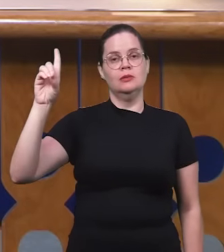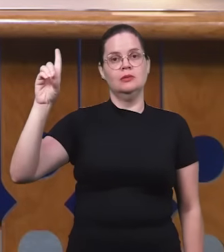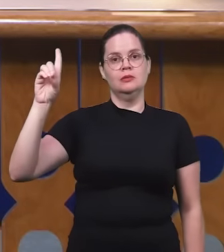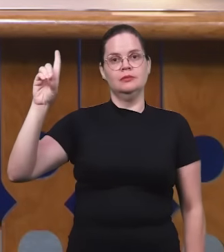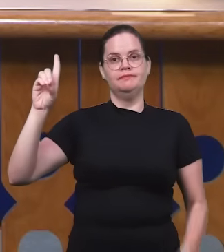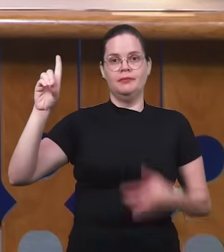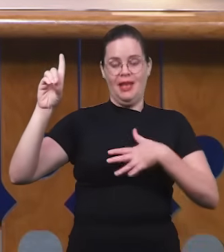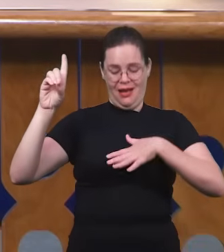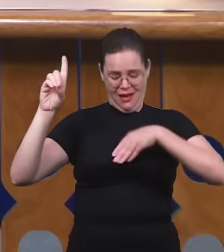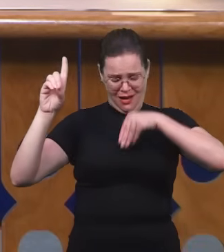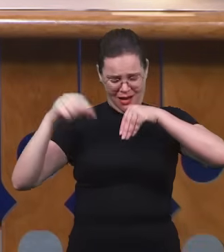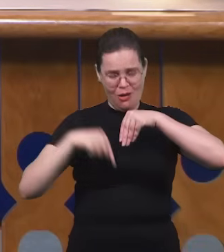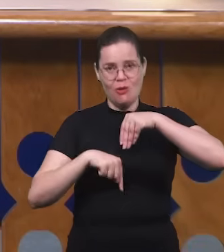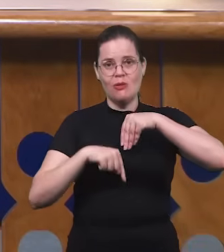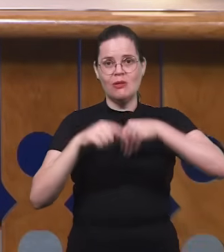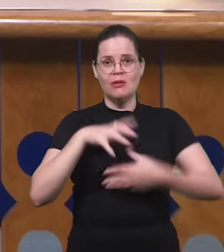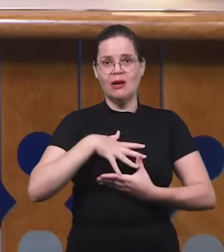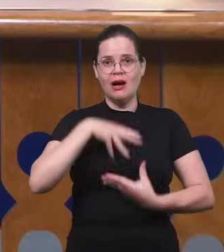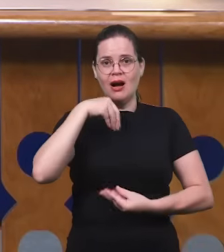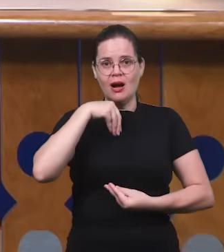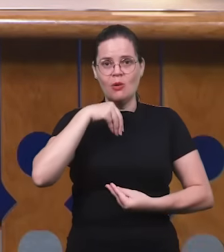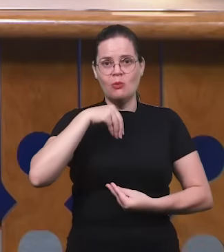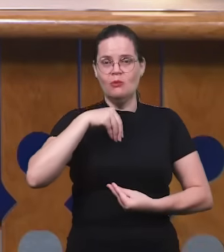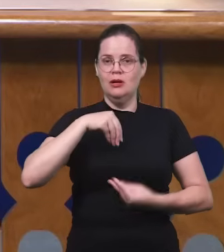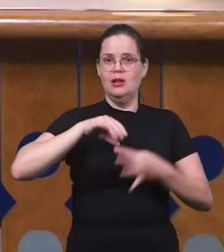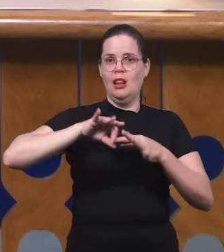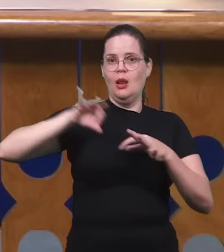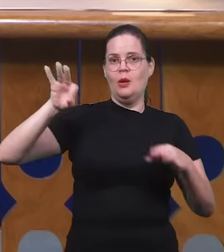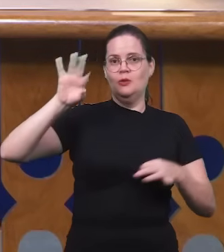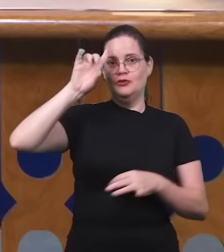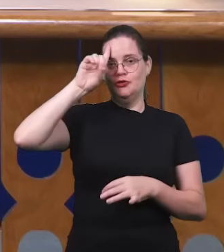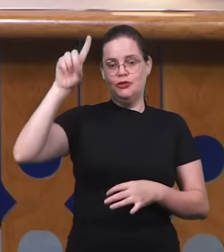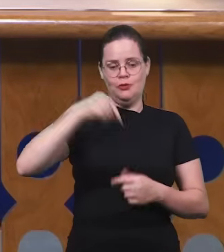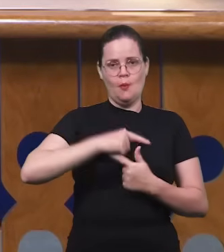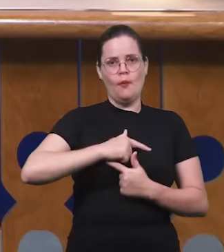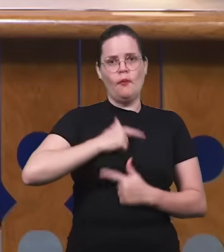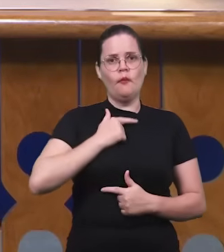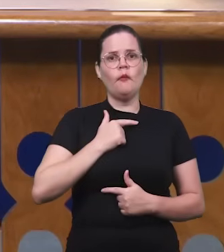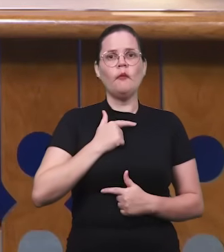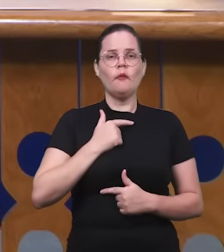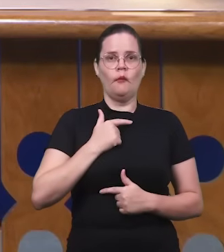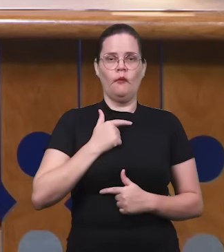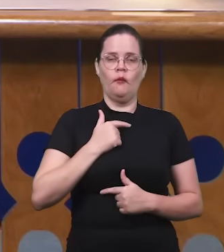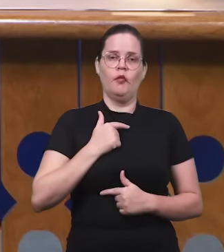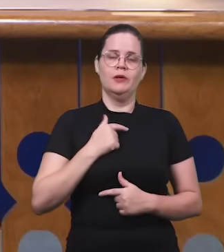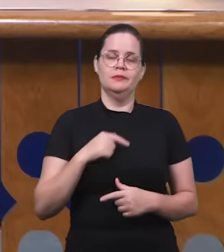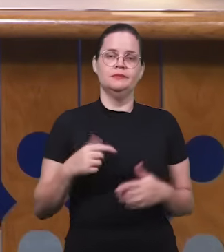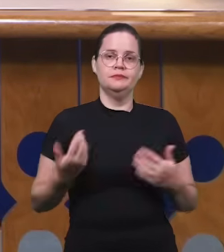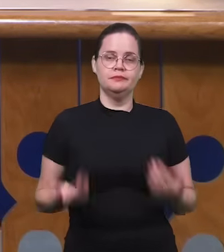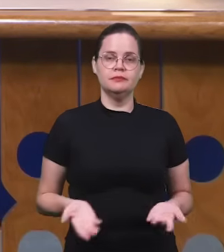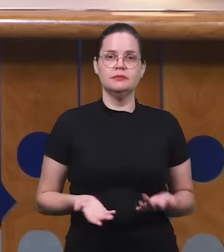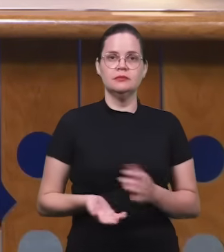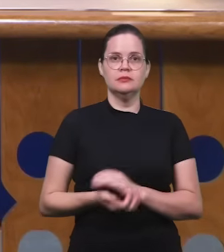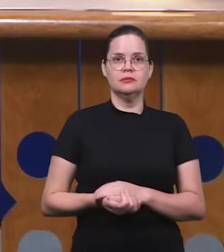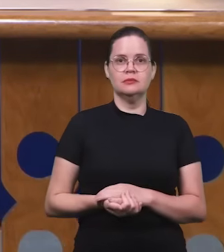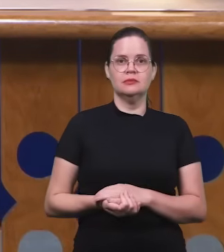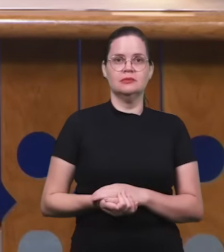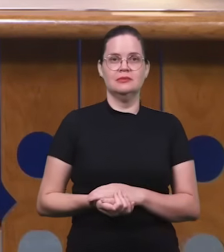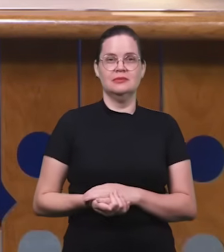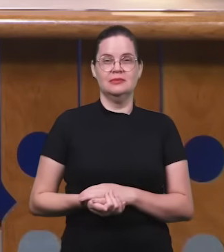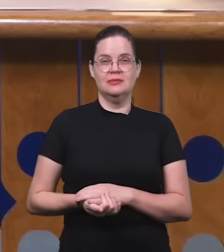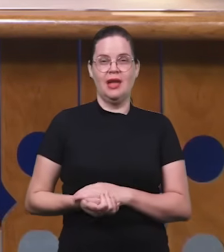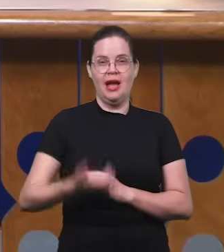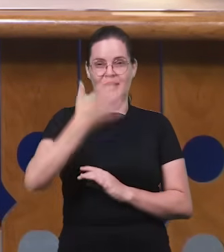vez mais longe da presença do Senhor. Então, assim, muitos se lançam